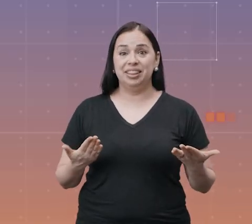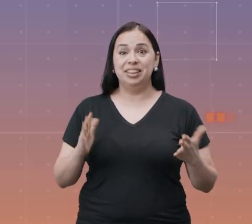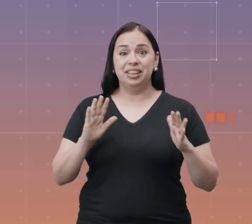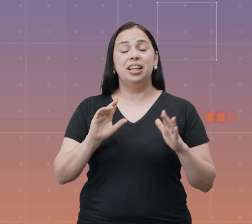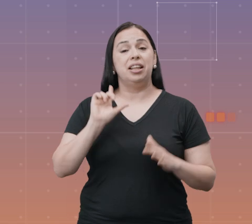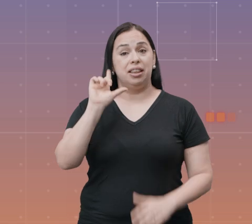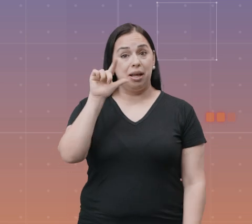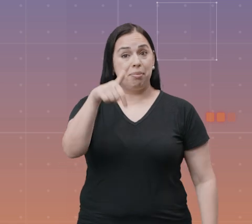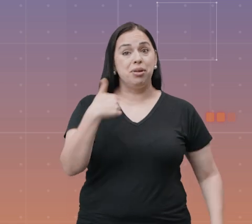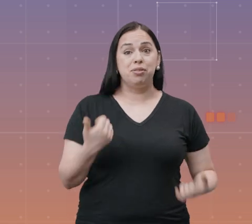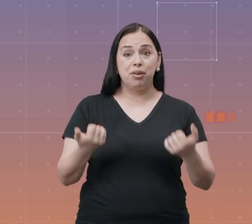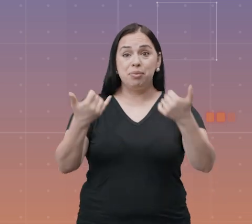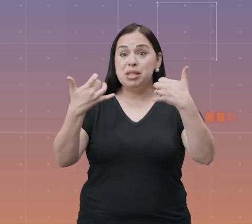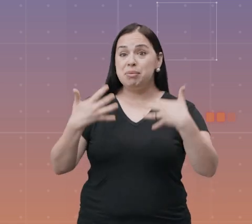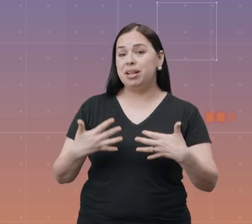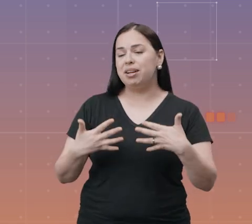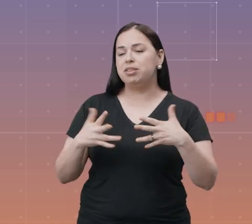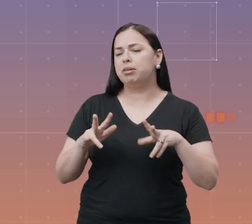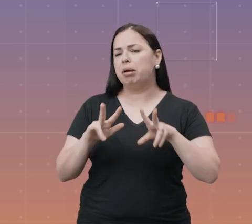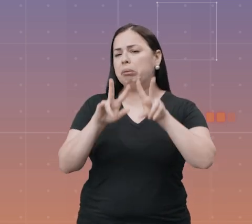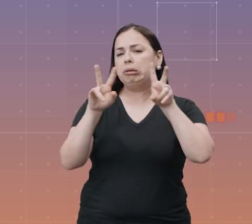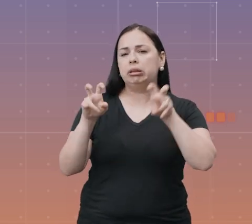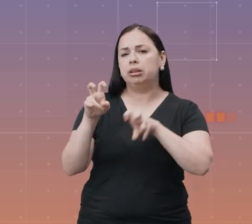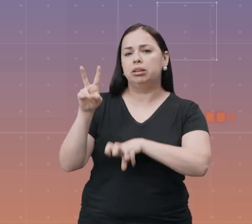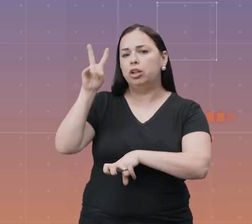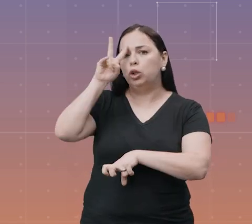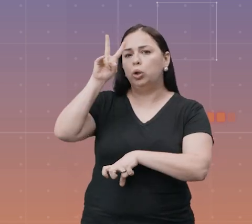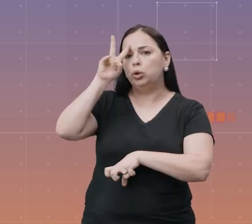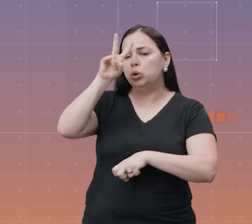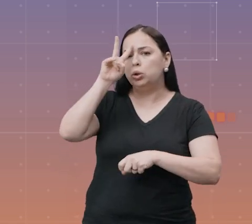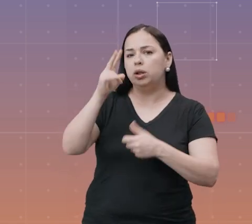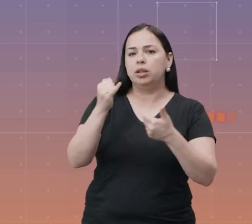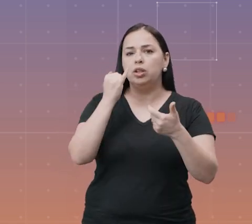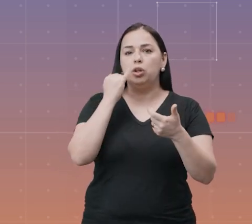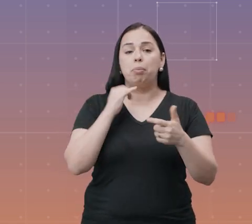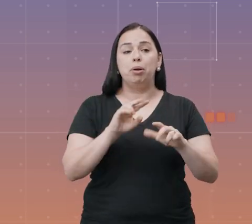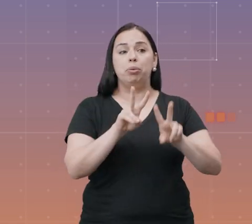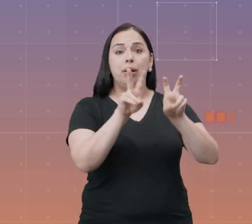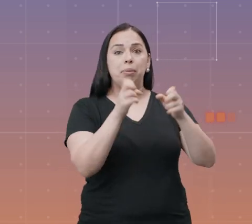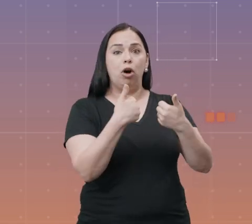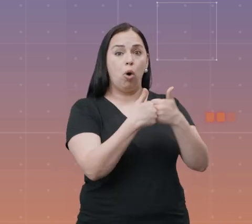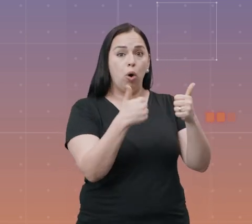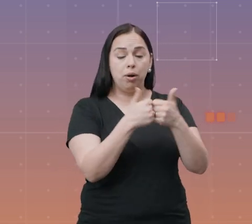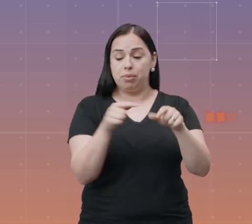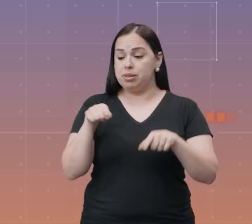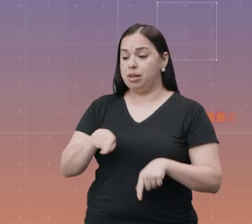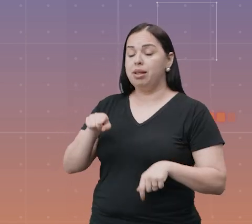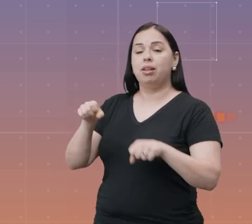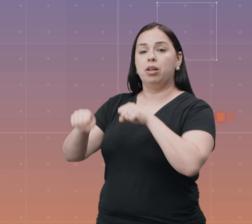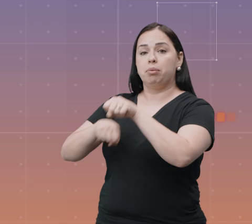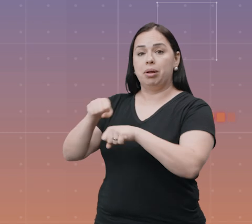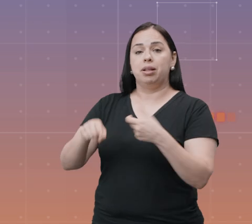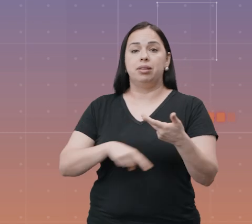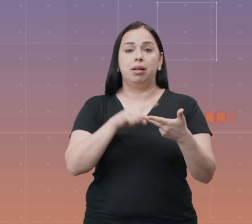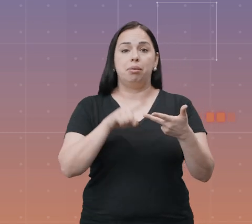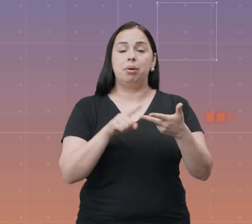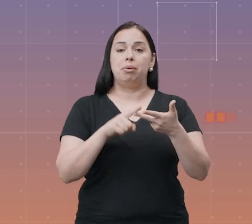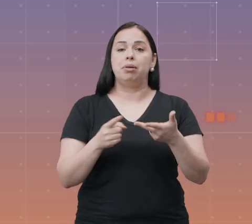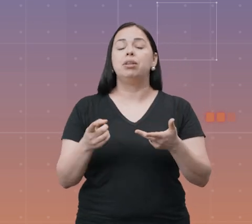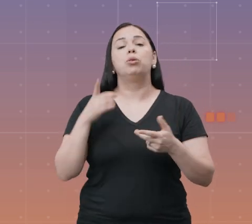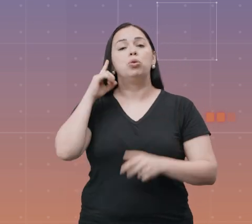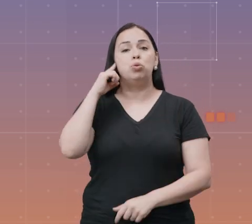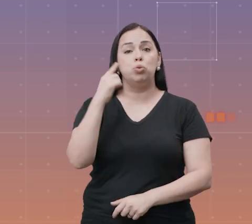nossa retrospectiva. No próximo bloco, vamos relembrar notícias sobre integração de ônibus e bicicletas e da inclusão